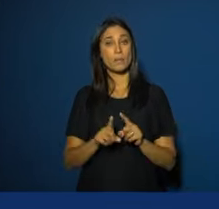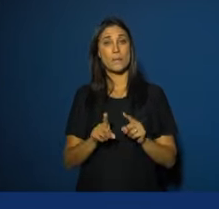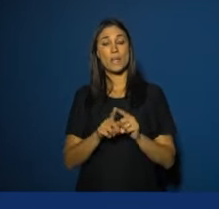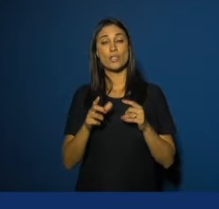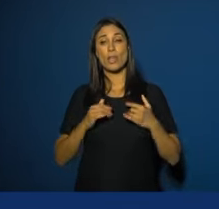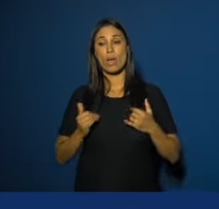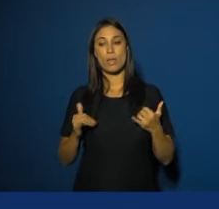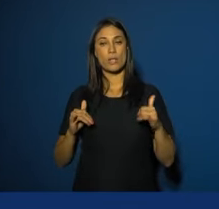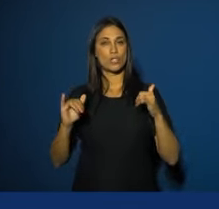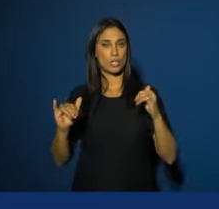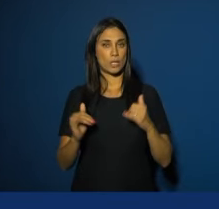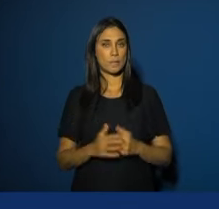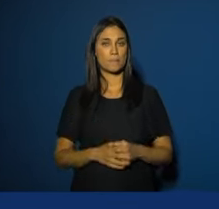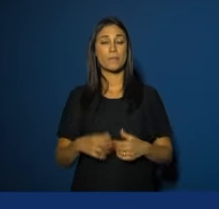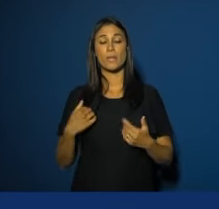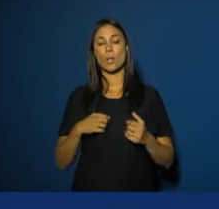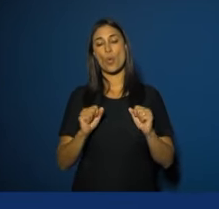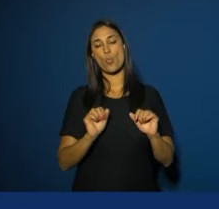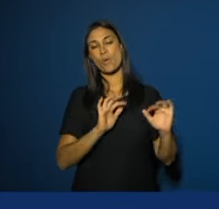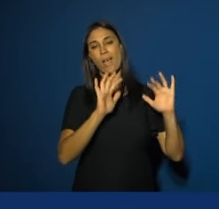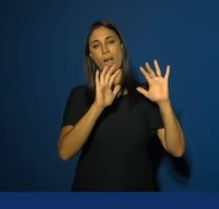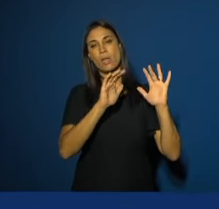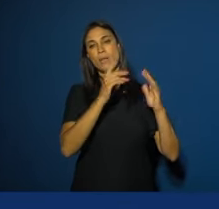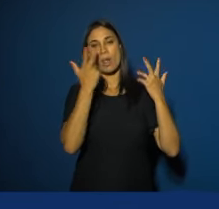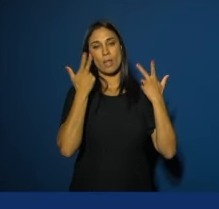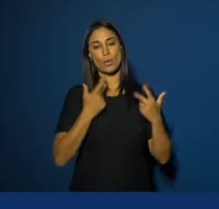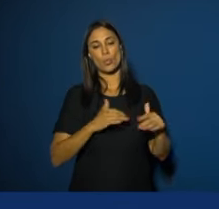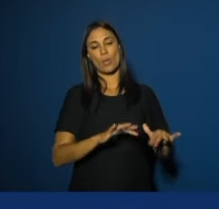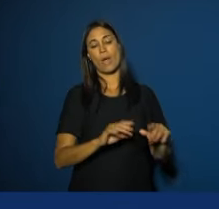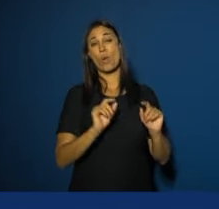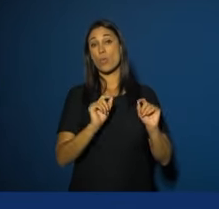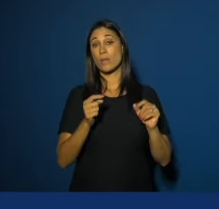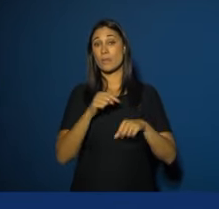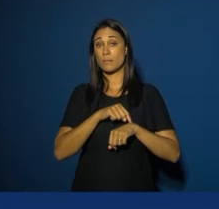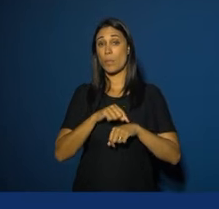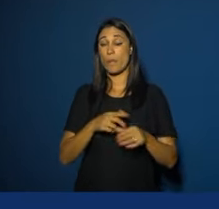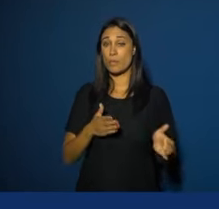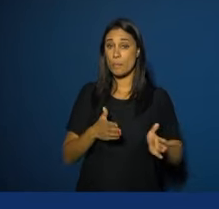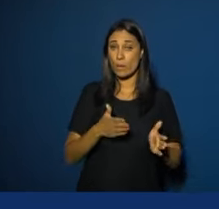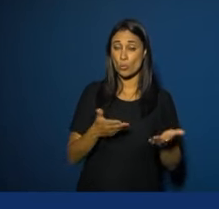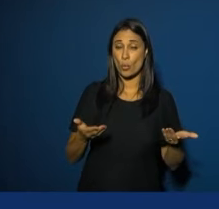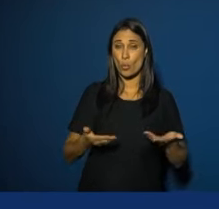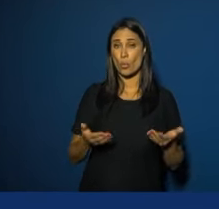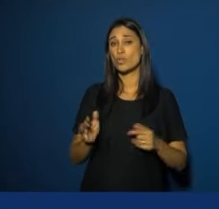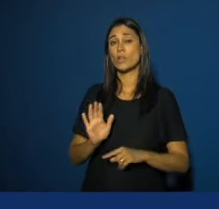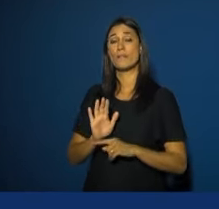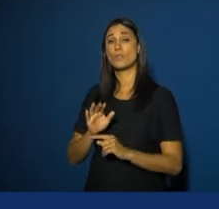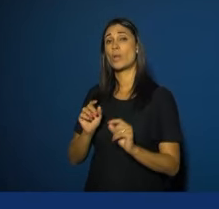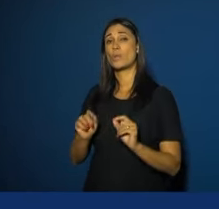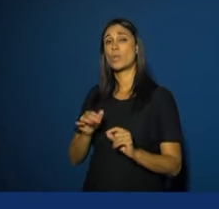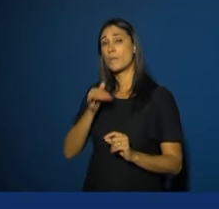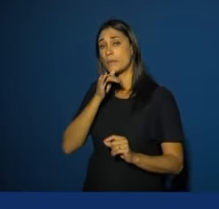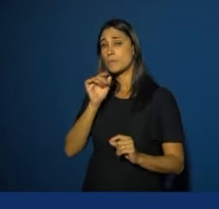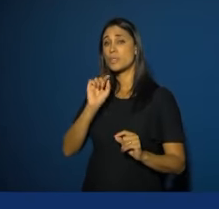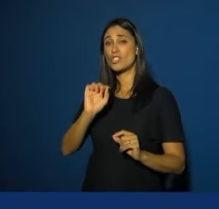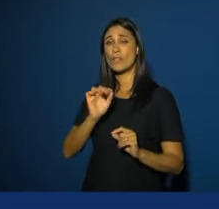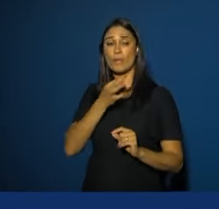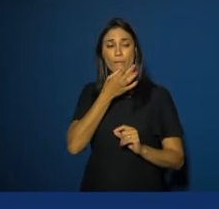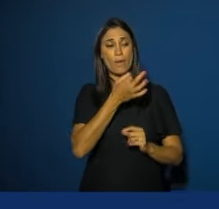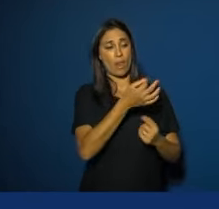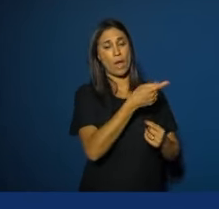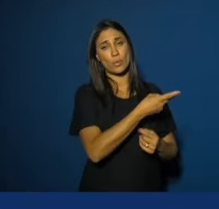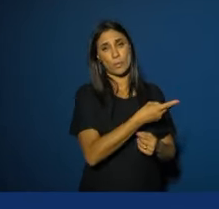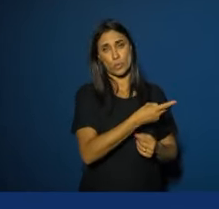fontes energéticas, né? E o gás natural, talvez, ele nesse momento, ele vai ajudar também naquilo que foi comentado aqui